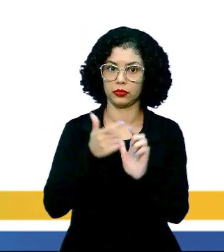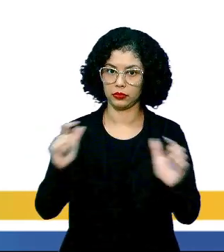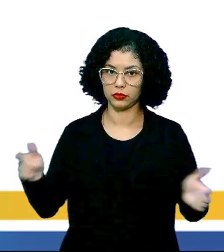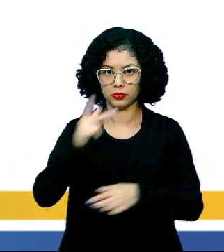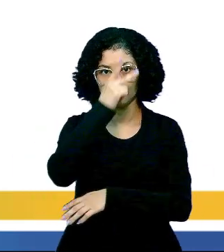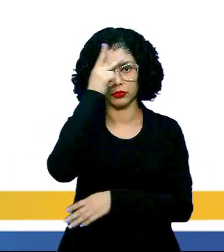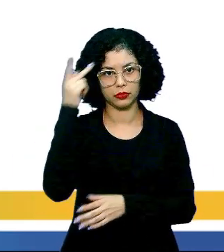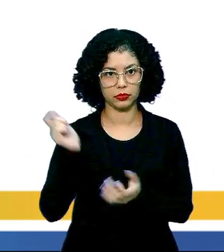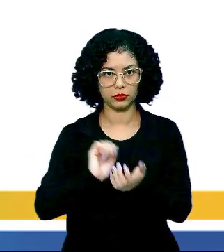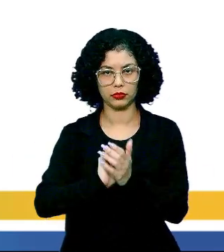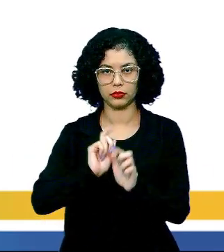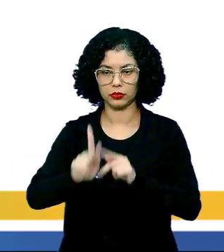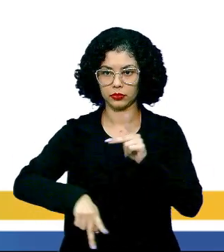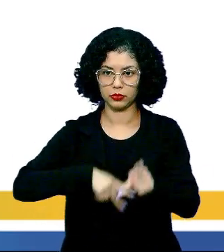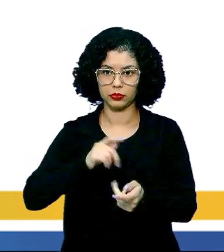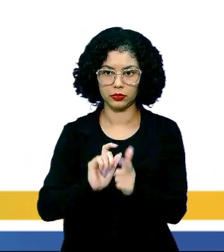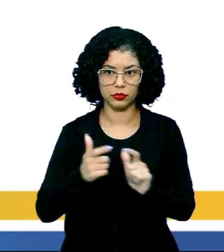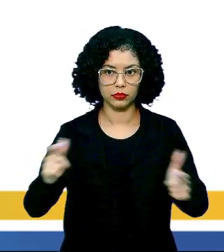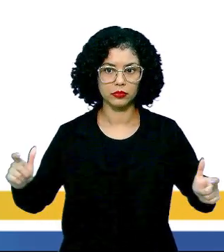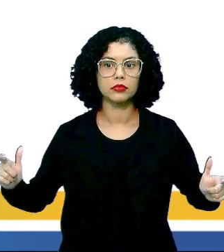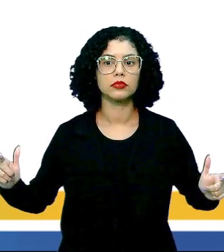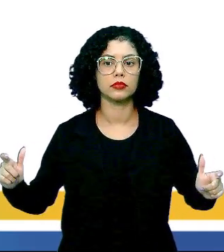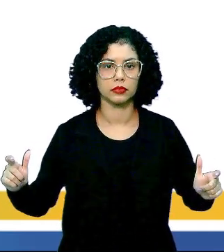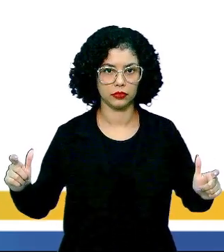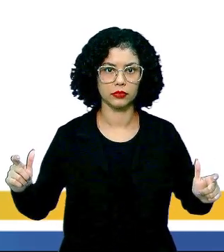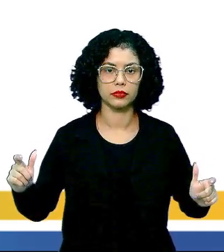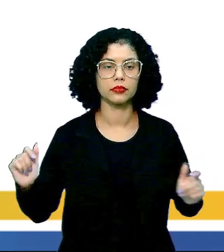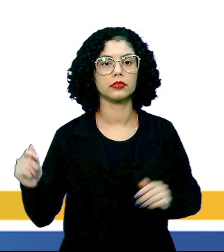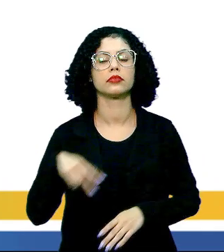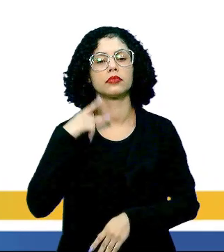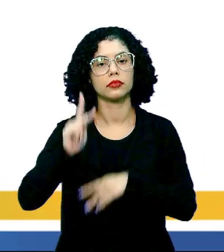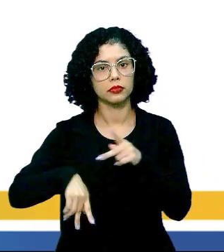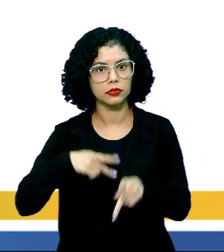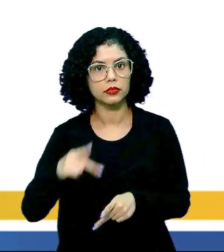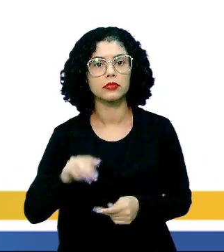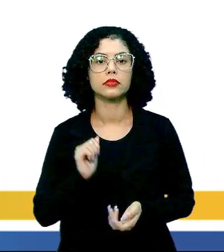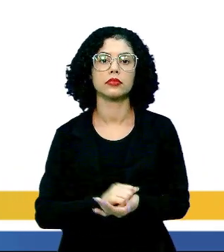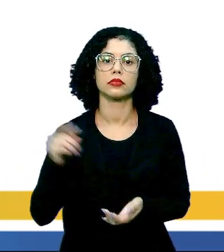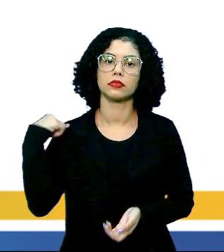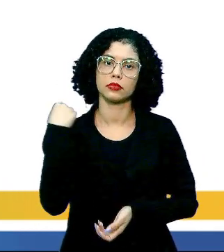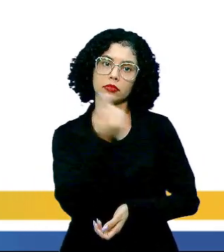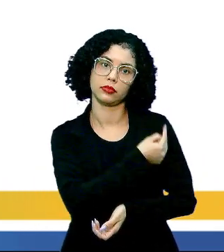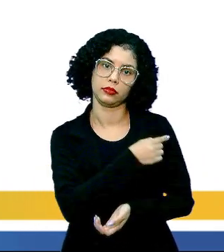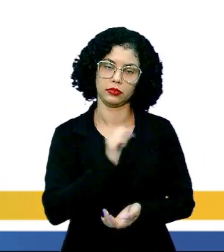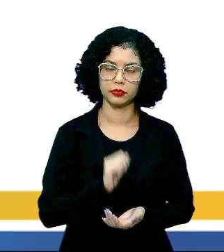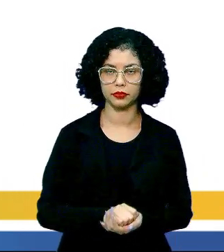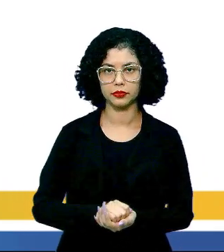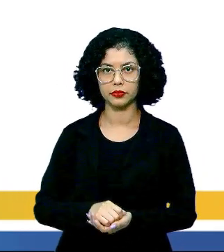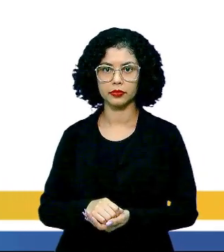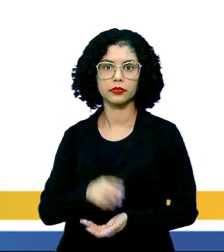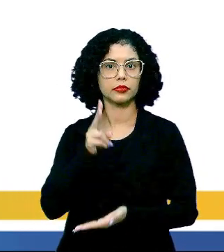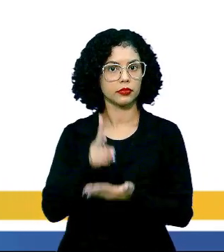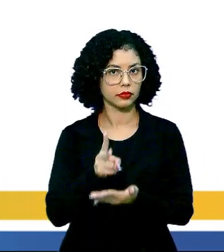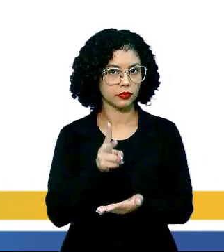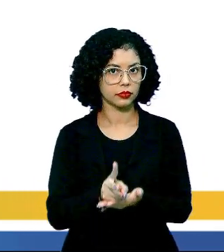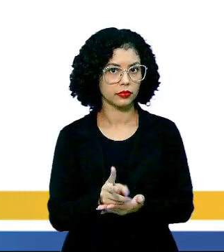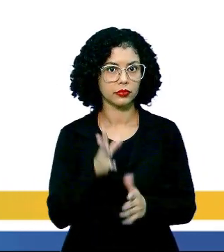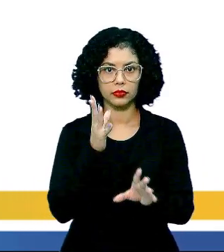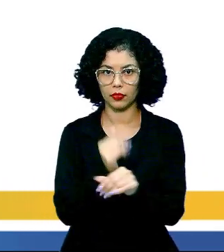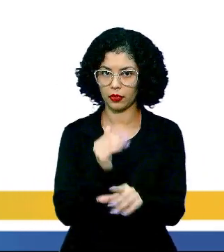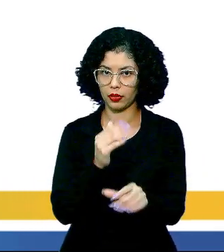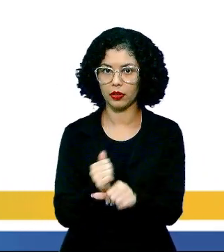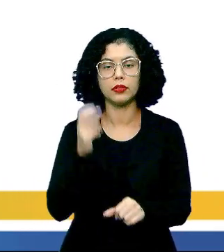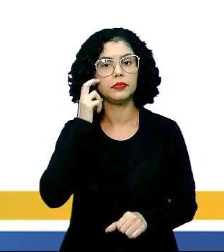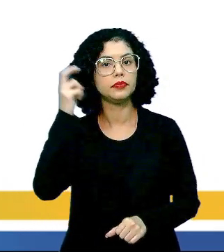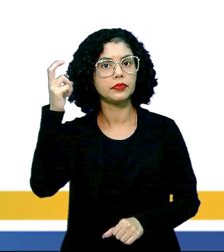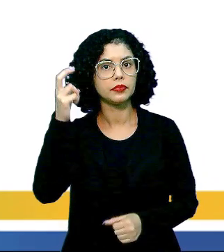aglomerado de pessoas que representa o povo, a população, somos nós, que está sendo somado